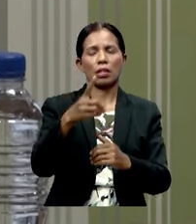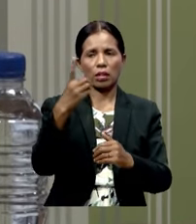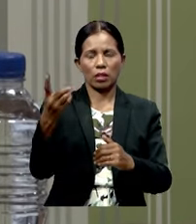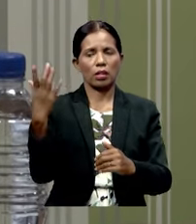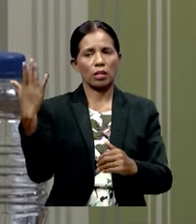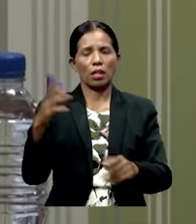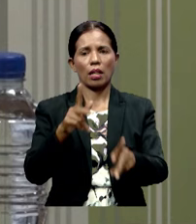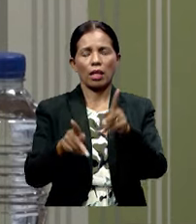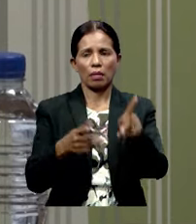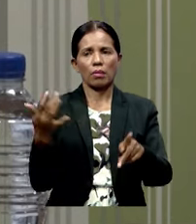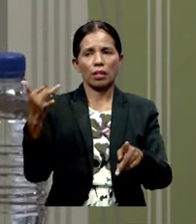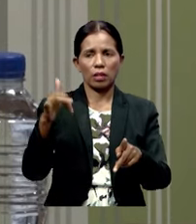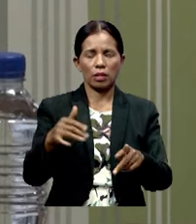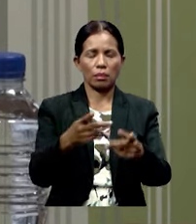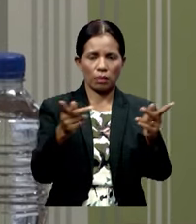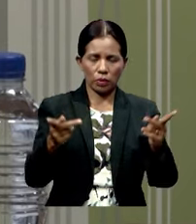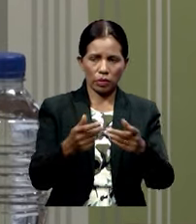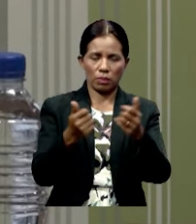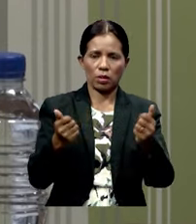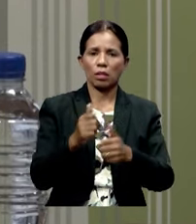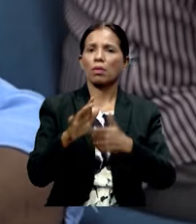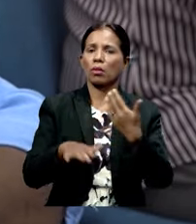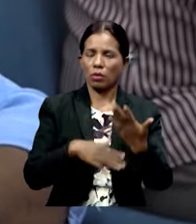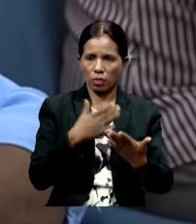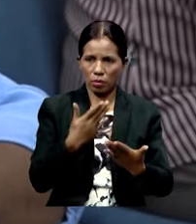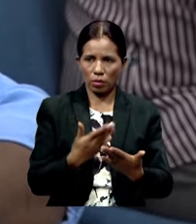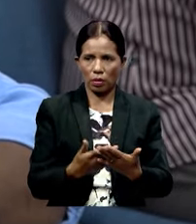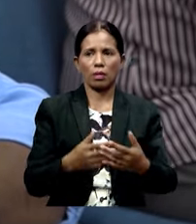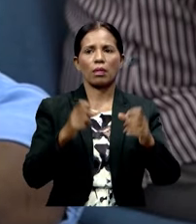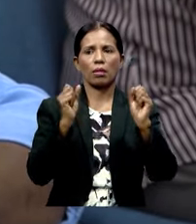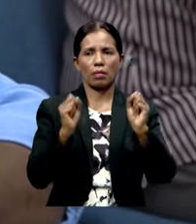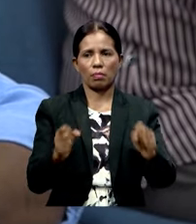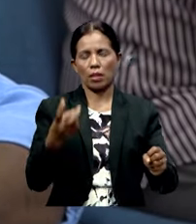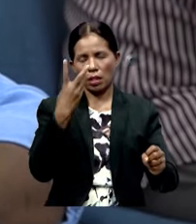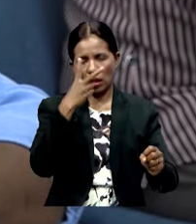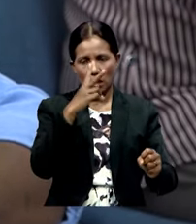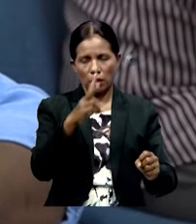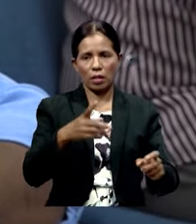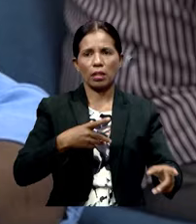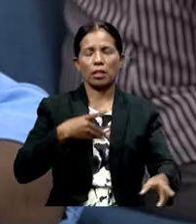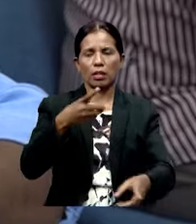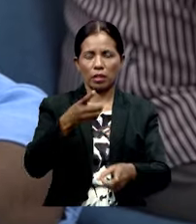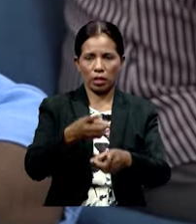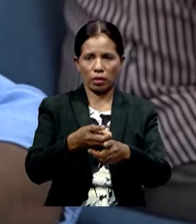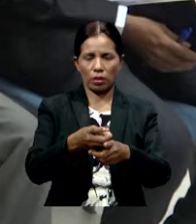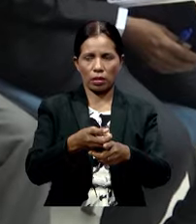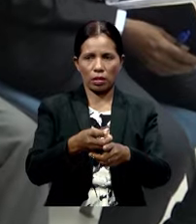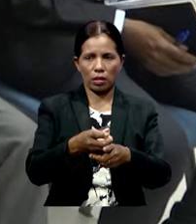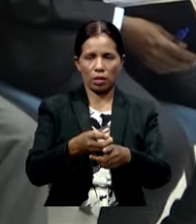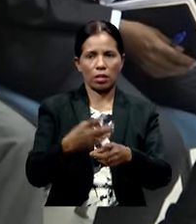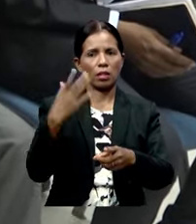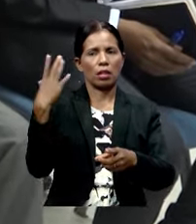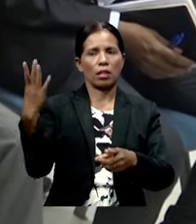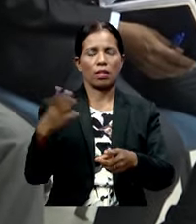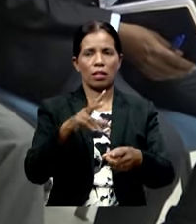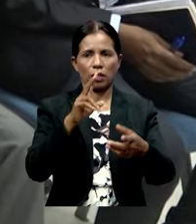povo sira ia posto administrativo, voto voto, bele acompanha ne, direto, la grava, la